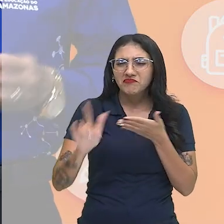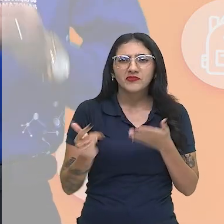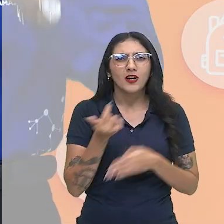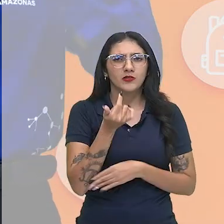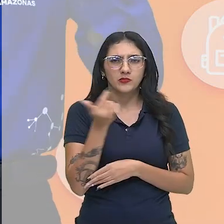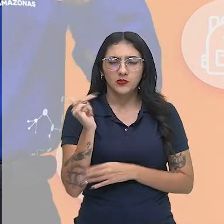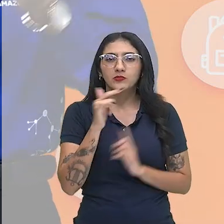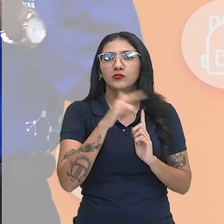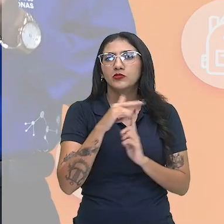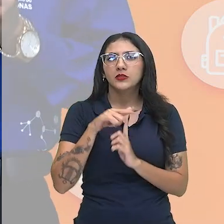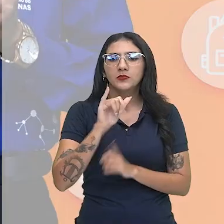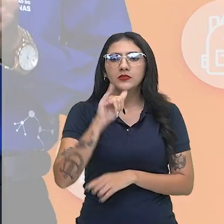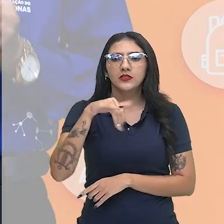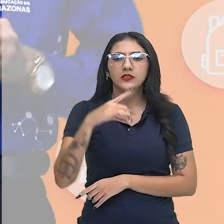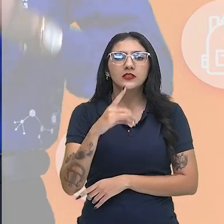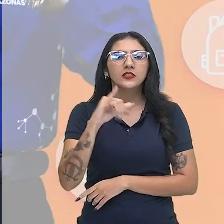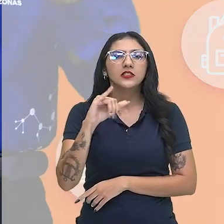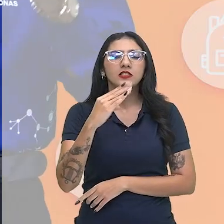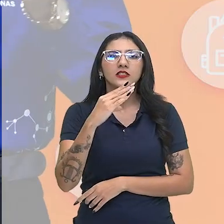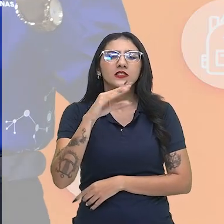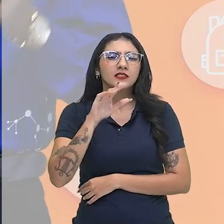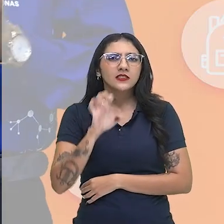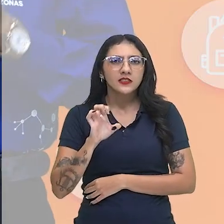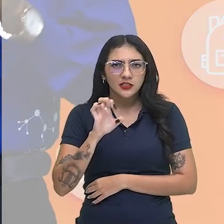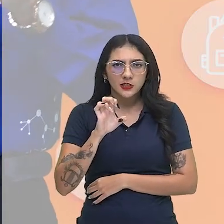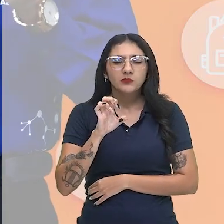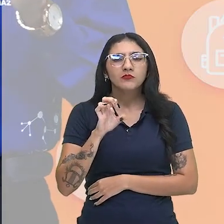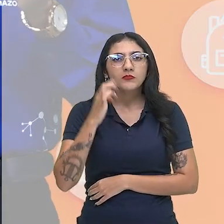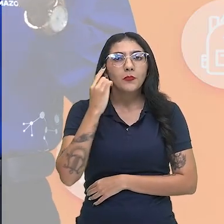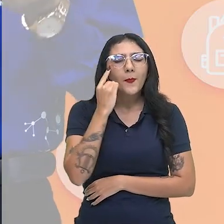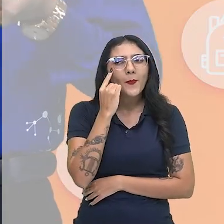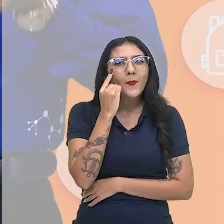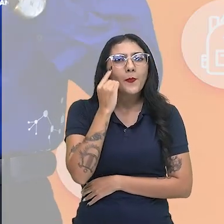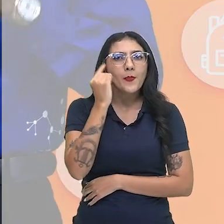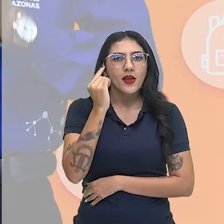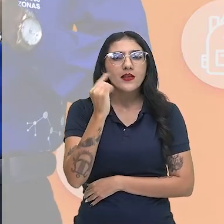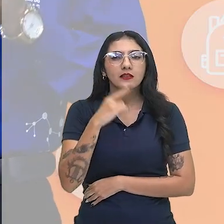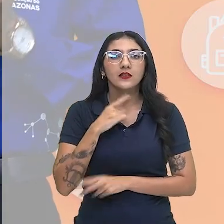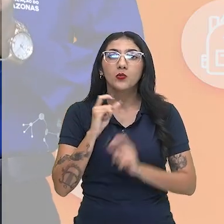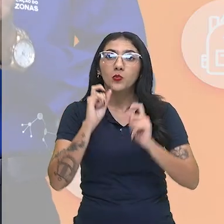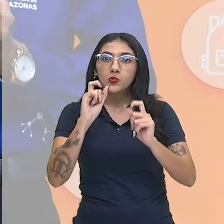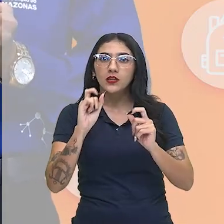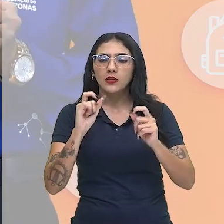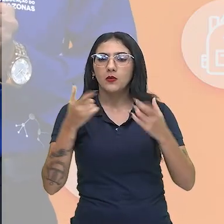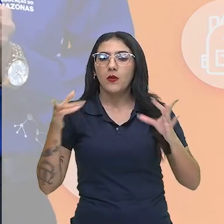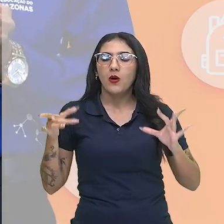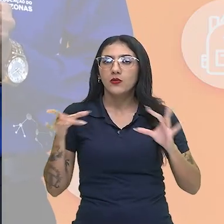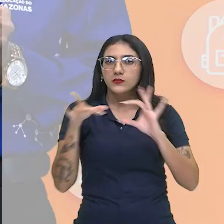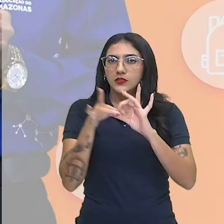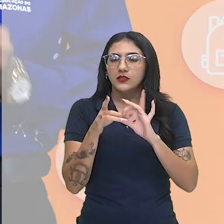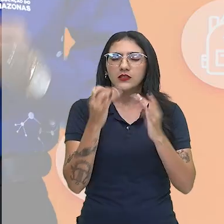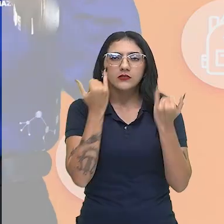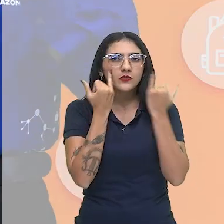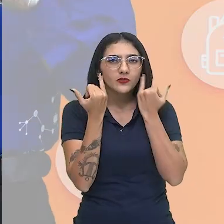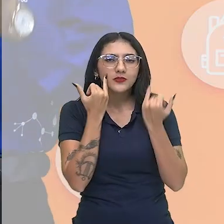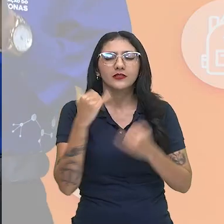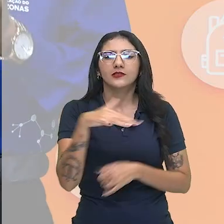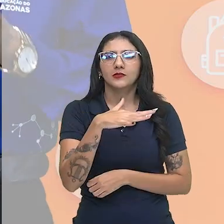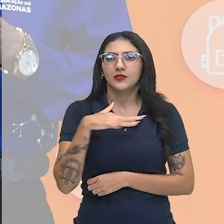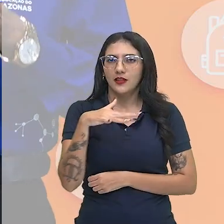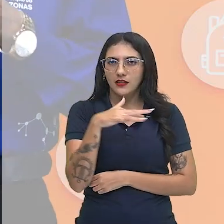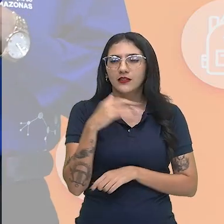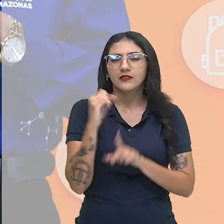vários índices. Toda vez que você ouvir dizer índice, é porque existe uma combinação de dados sociais,